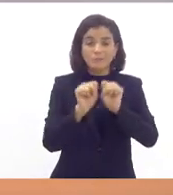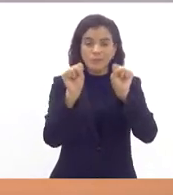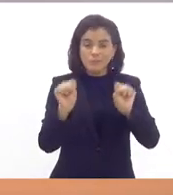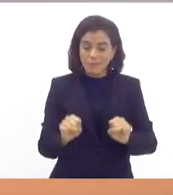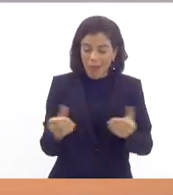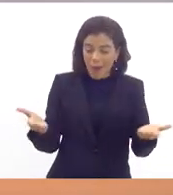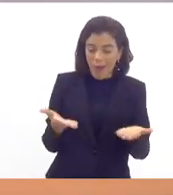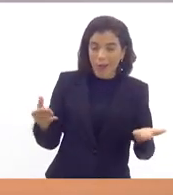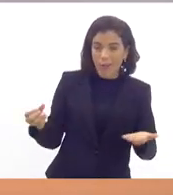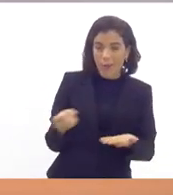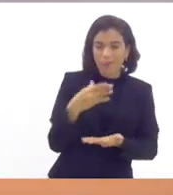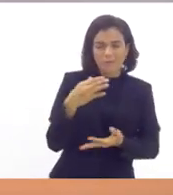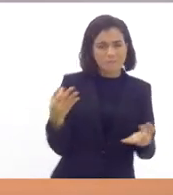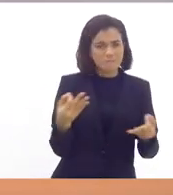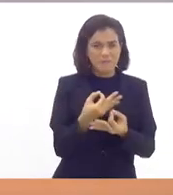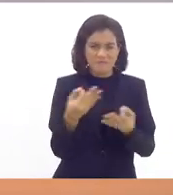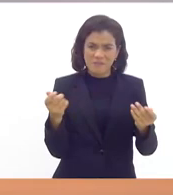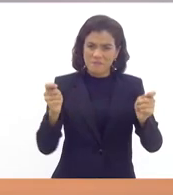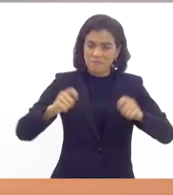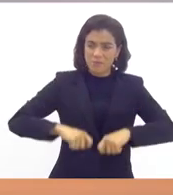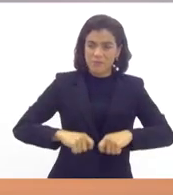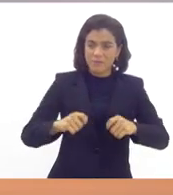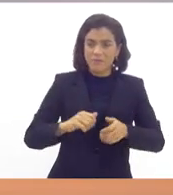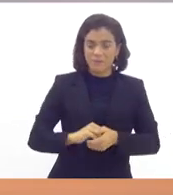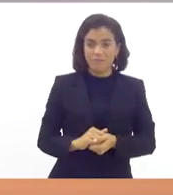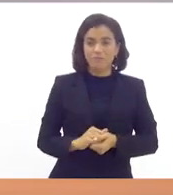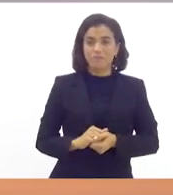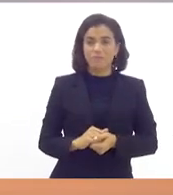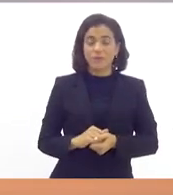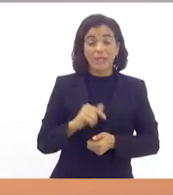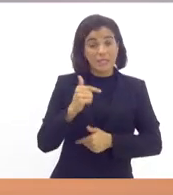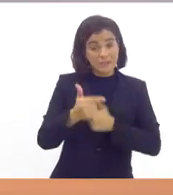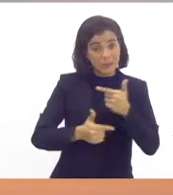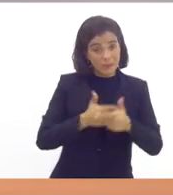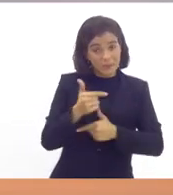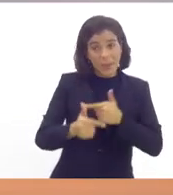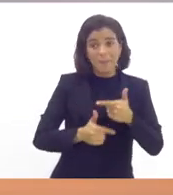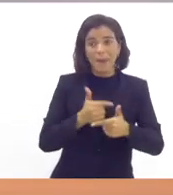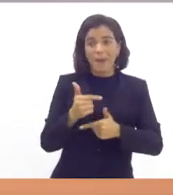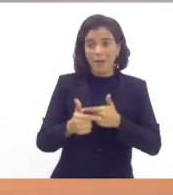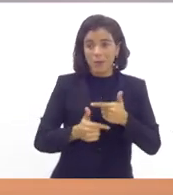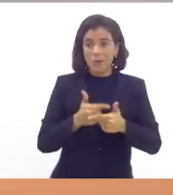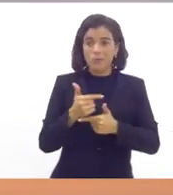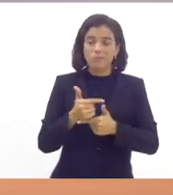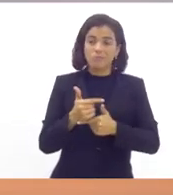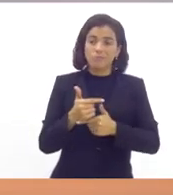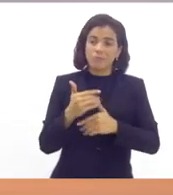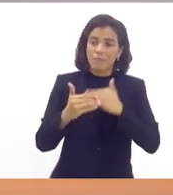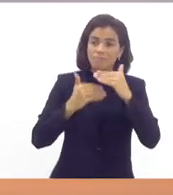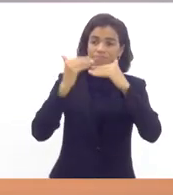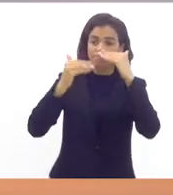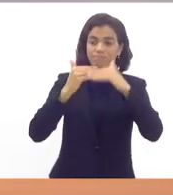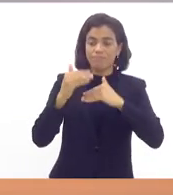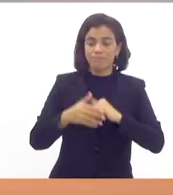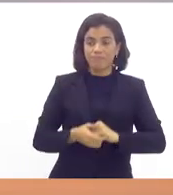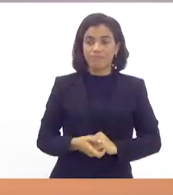temos agora vai ser perfeitamente possível de ser feito, e esse é o trabalho que está sendo construído.